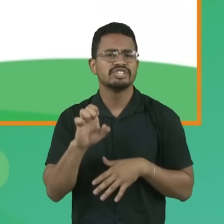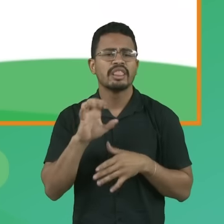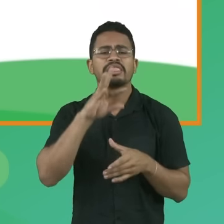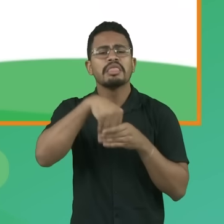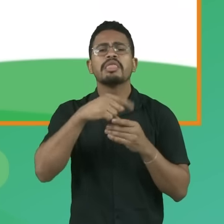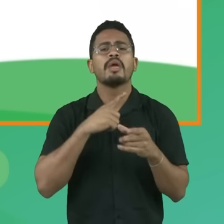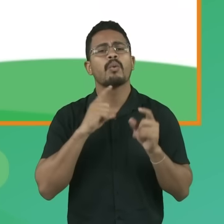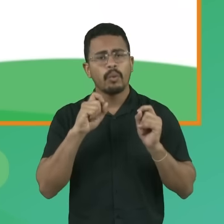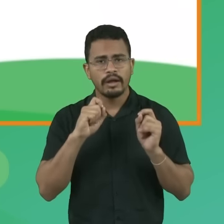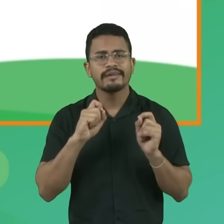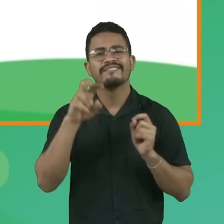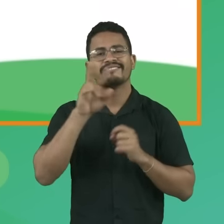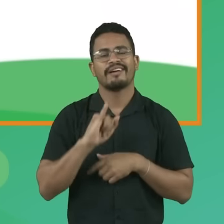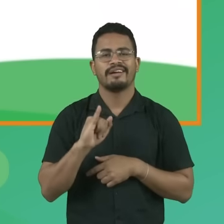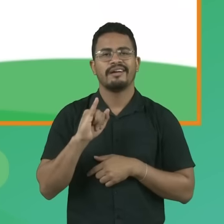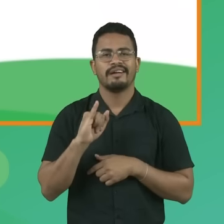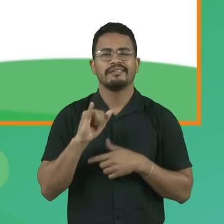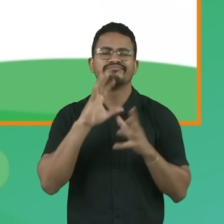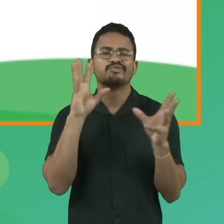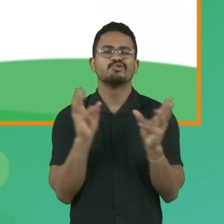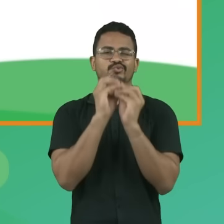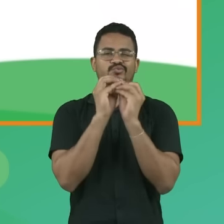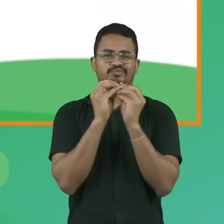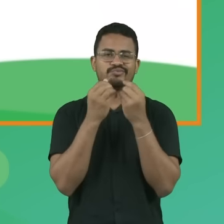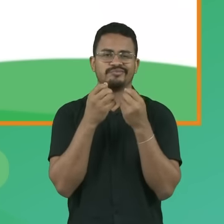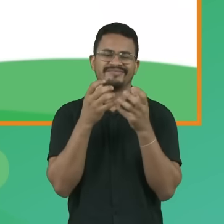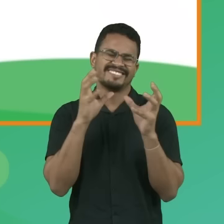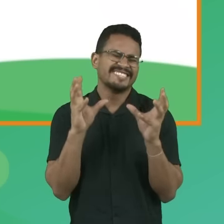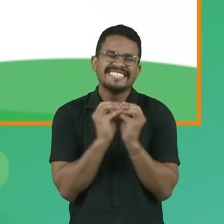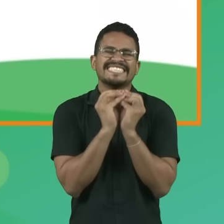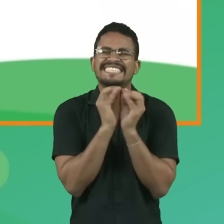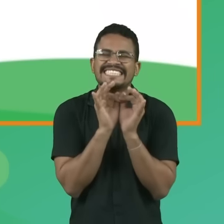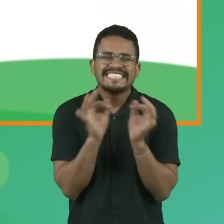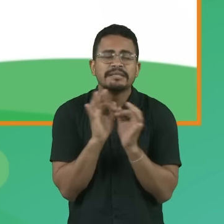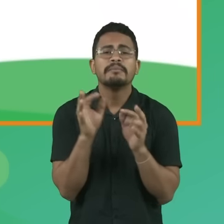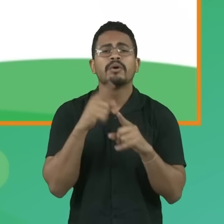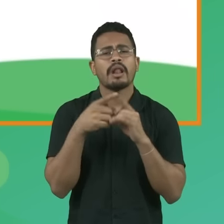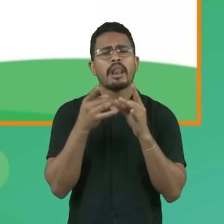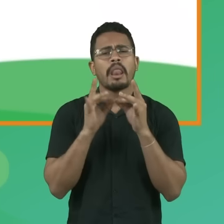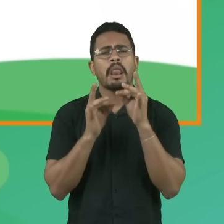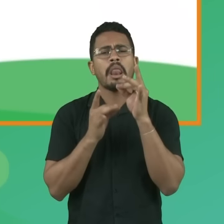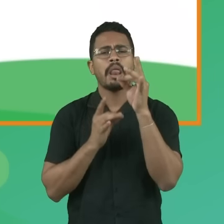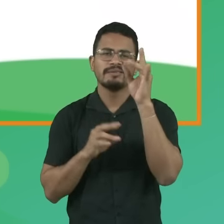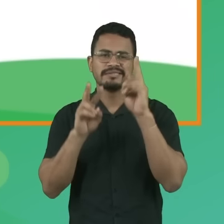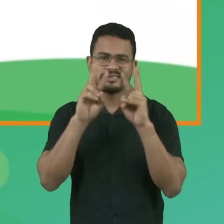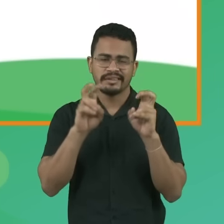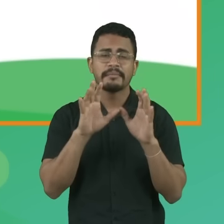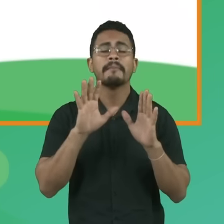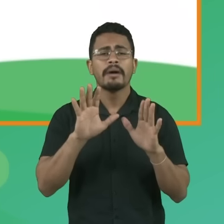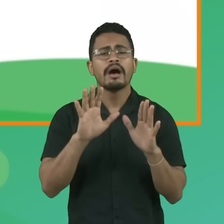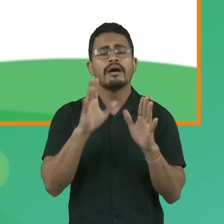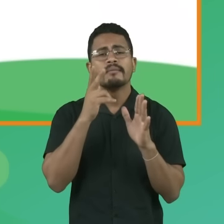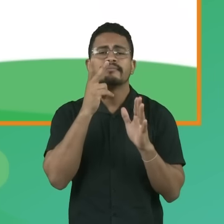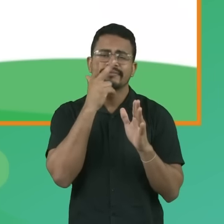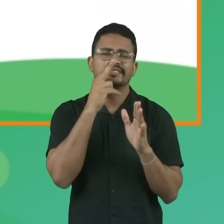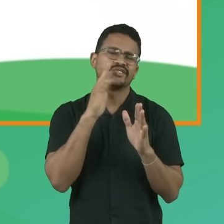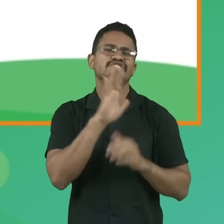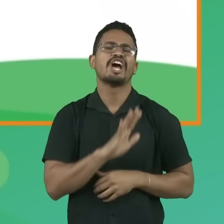Então vou fazer aqui um pequeno resumo, pequeno mesmo, porque o assunto é extenso, mas vamos fazer aqui um pequeno panorama